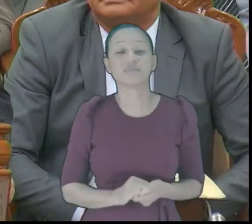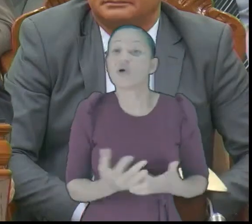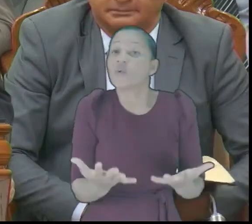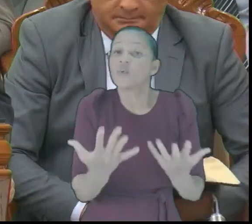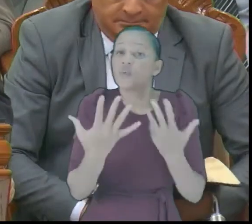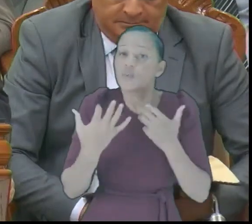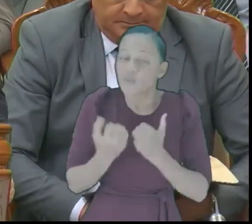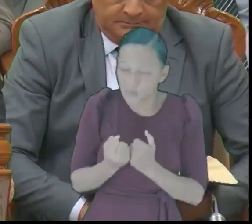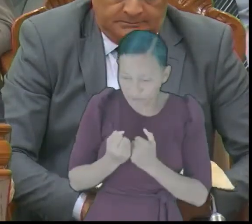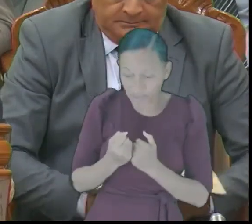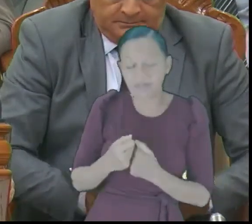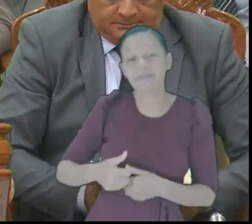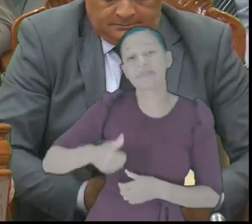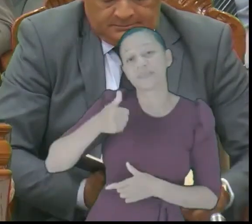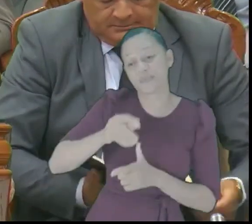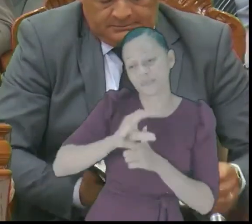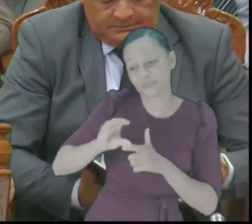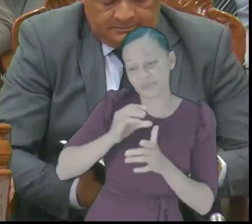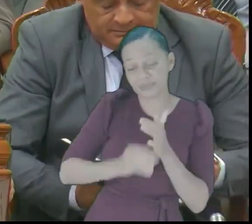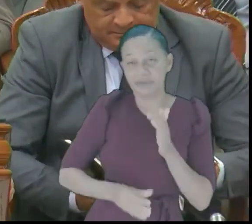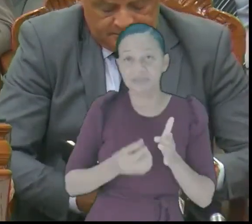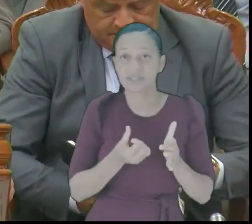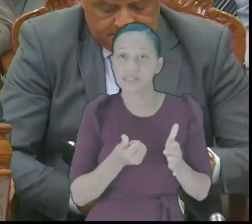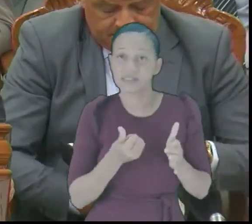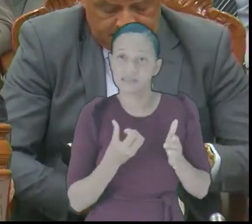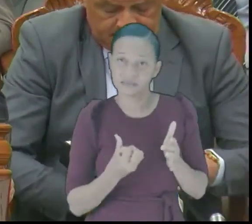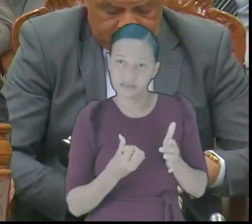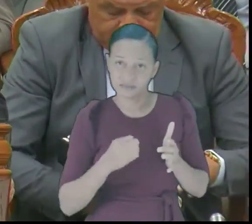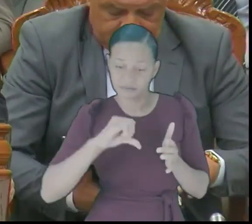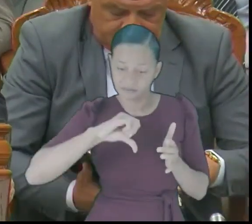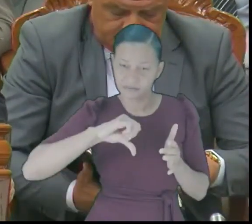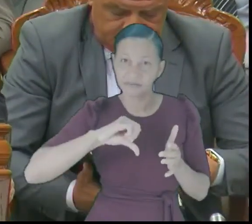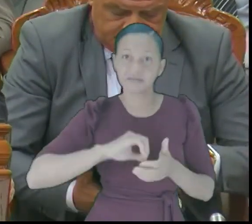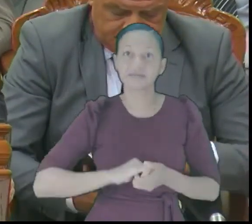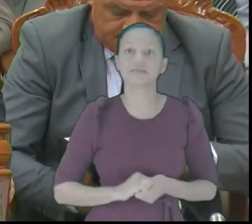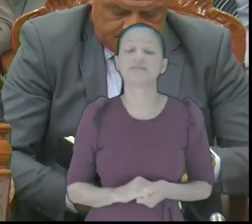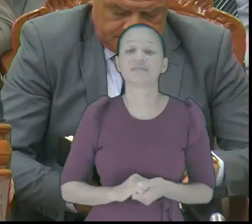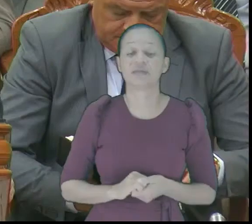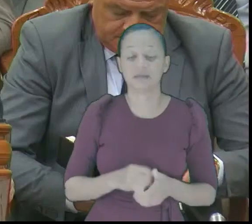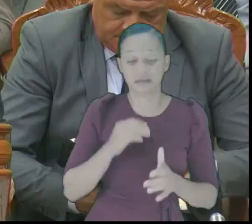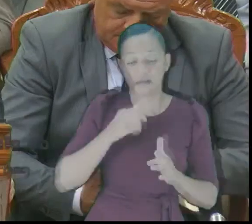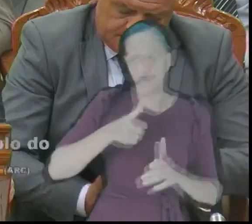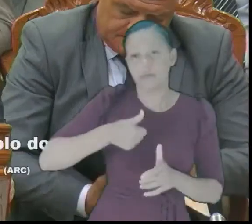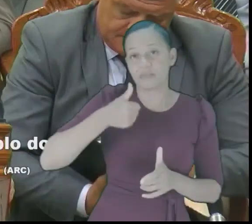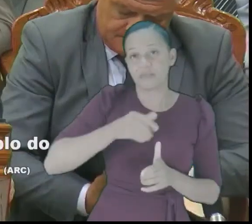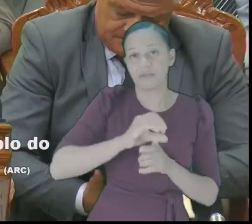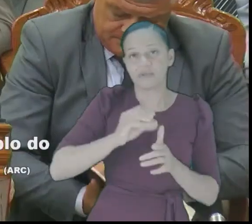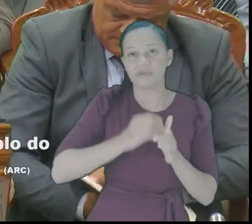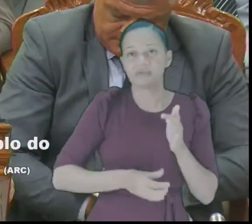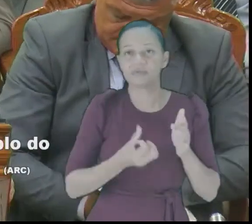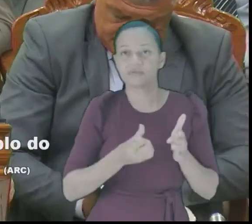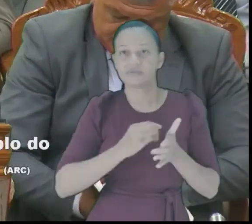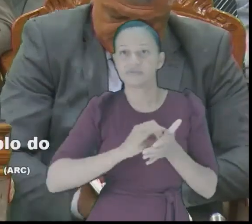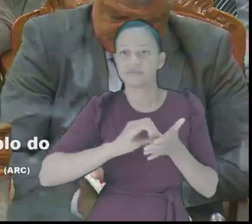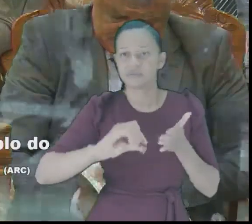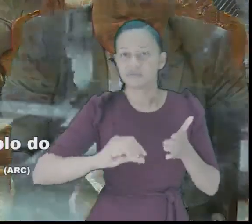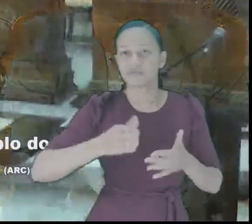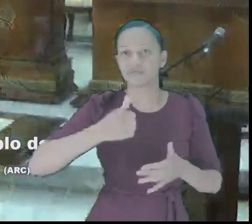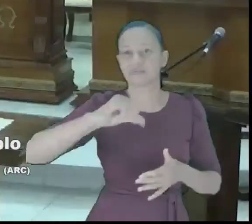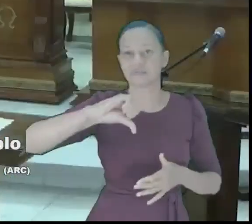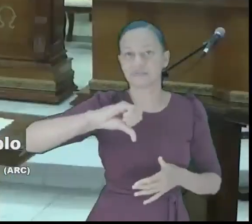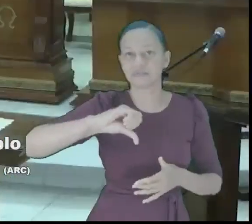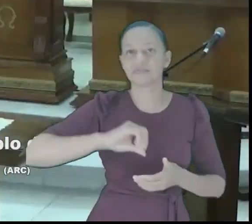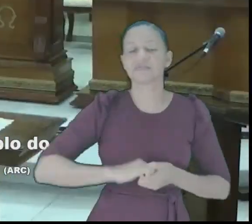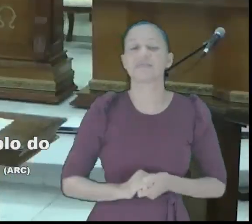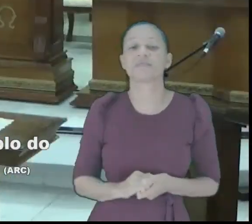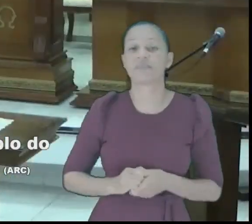Vamos ver ainda 1 Coríntios 6 e 19. 1 Coríntios 6, 19. 1 Coríntios 6, 19. Glória a Deus.